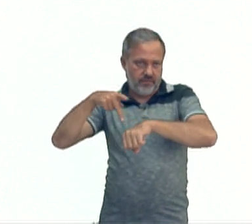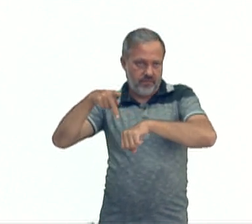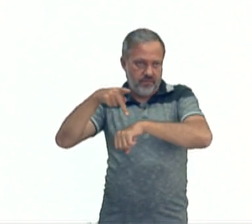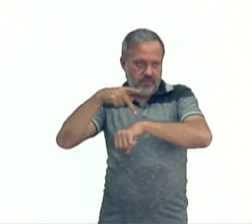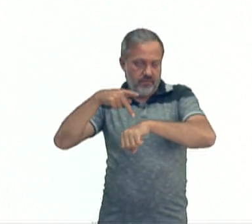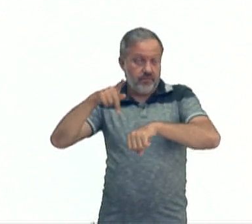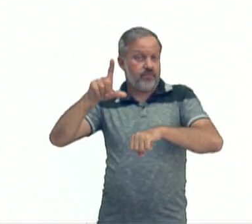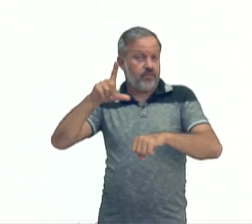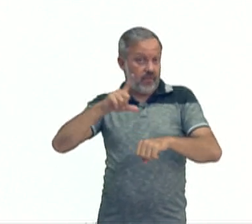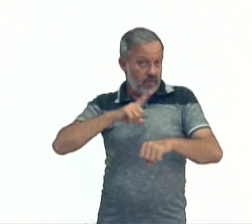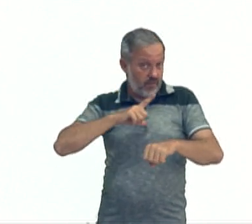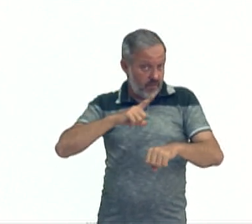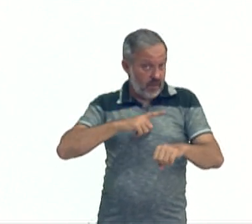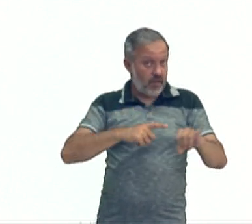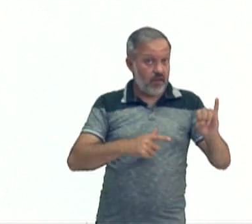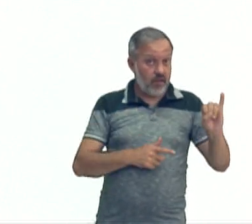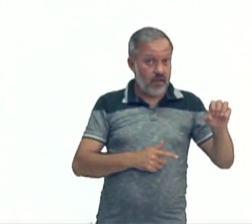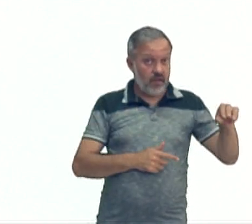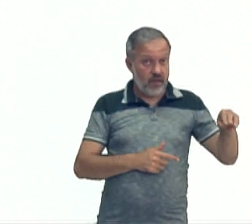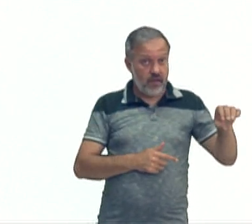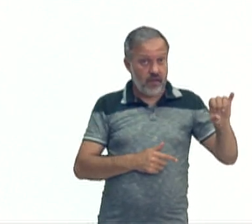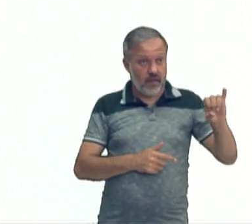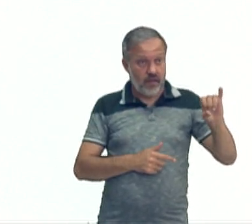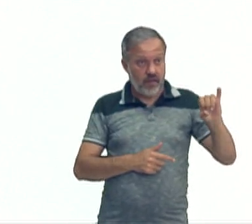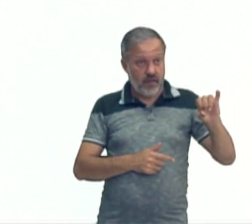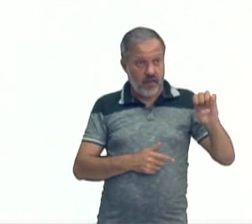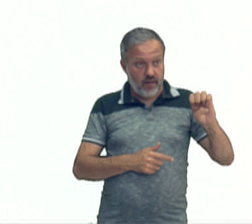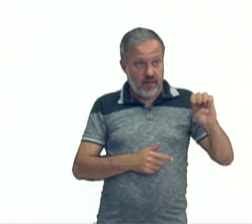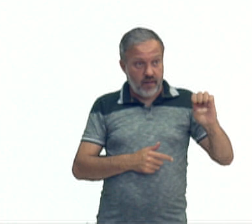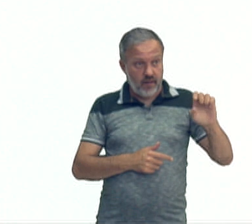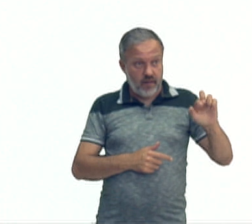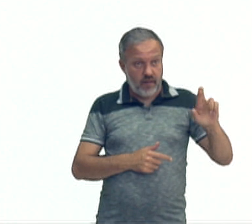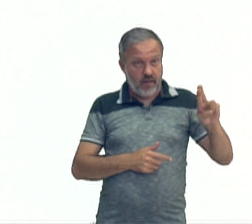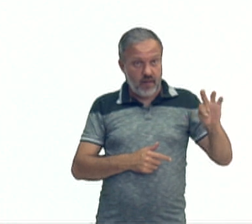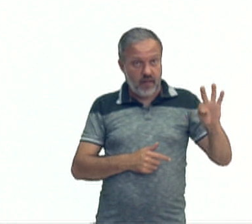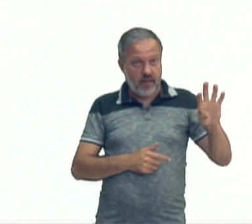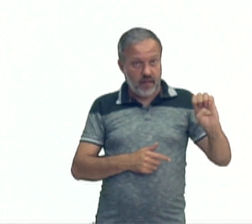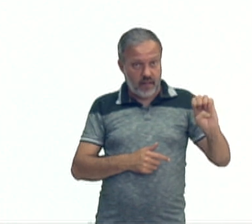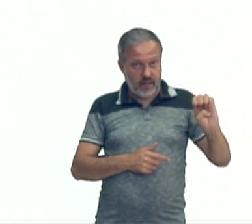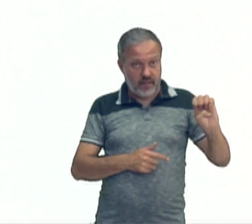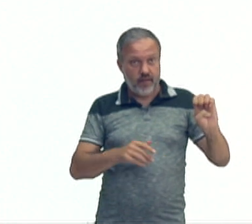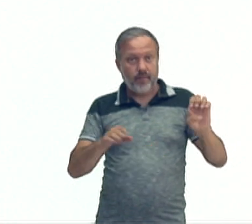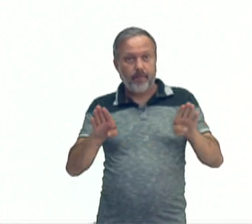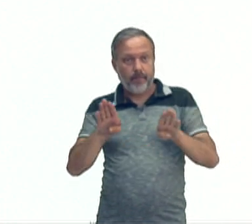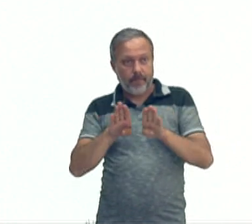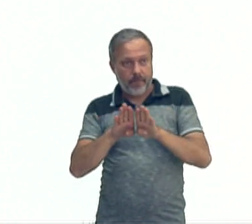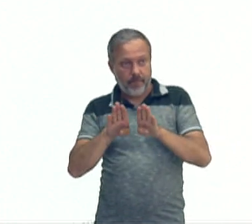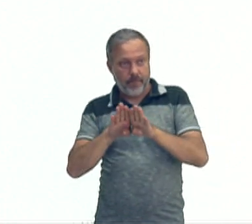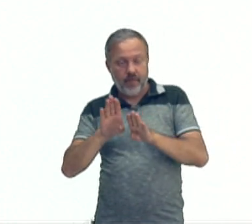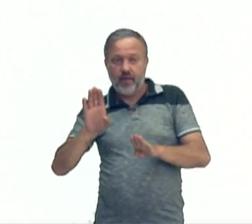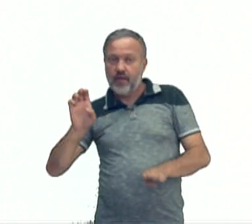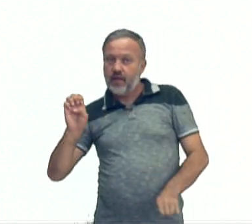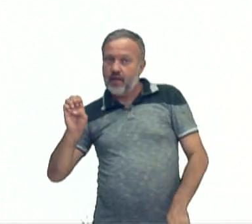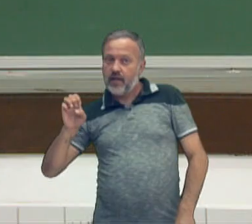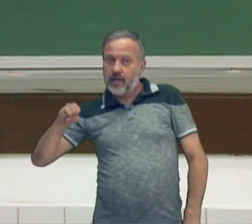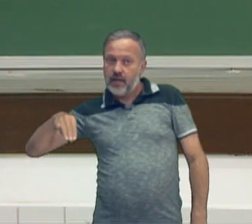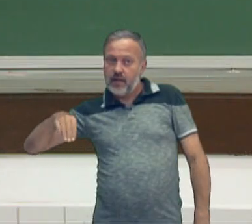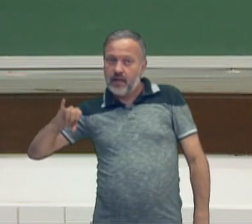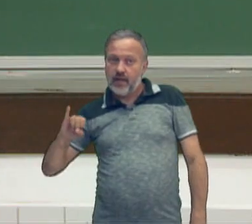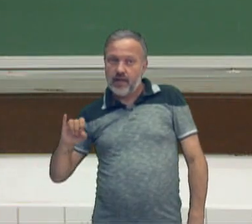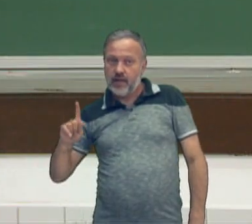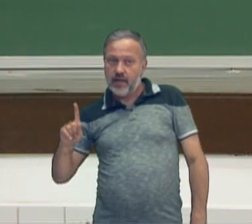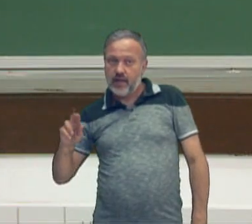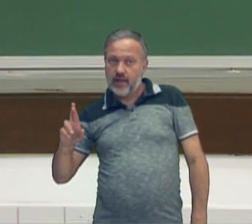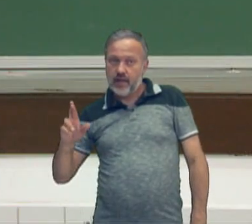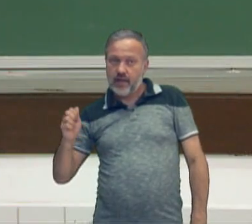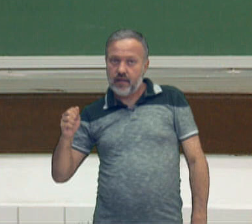dois termos, imigrante e emigrante. Lembra, imigrante é porque está chegando. Emigrante está